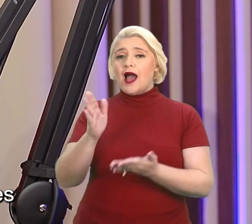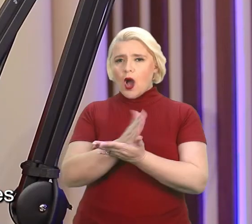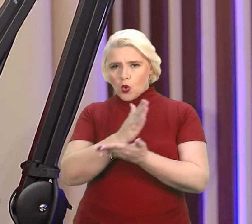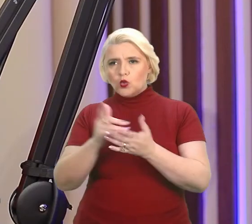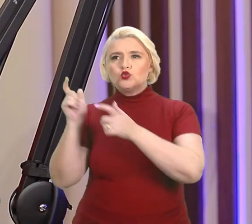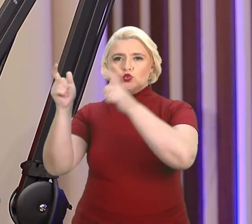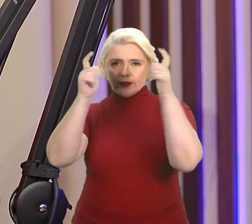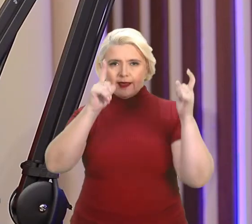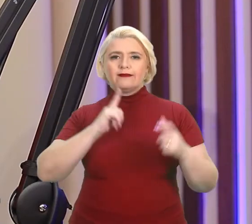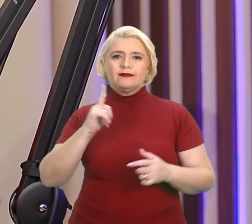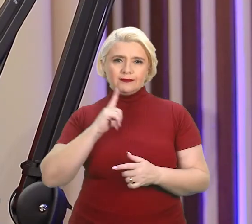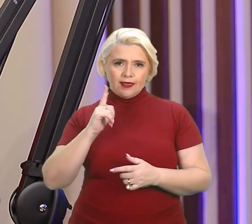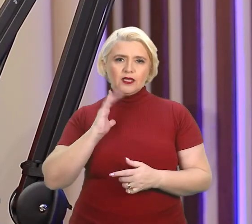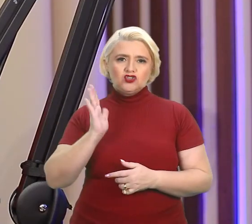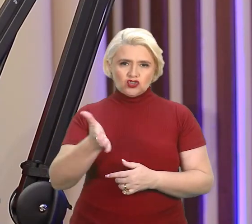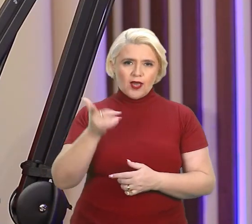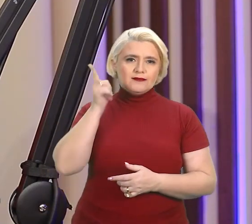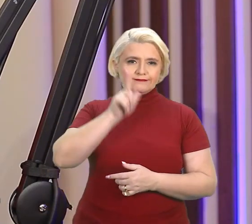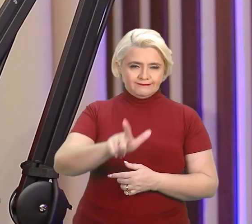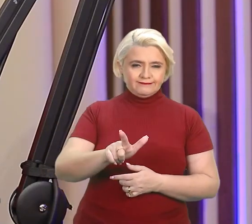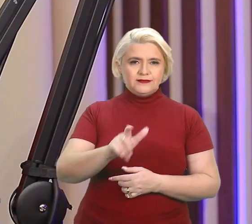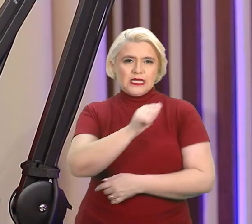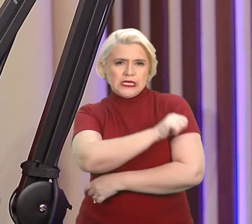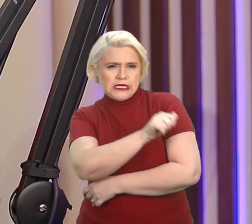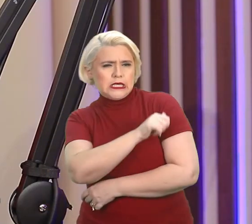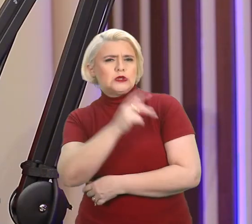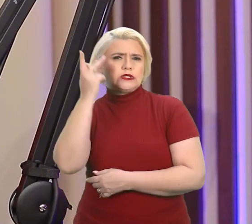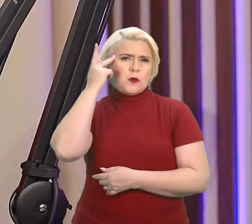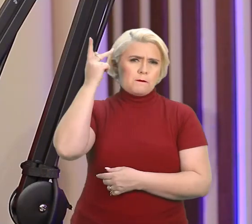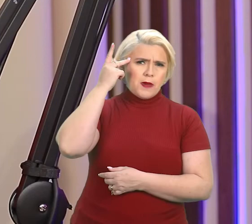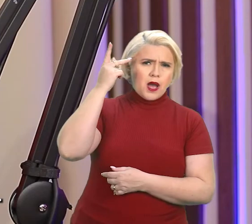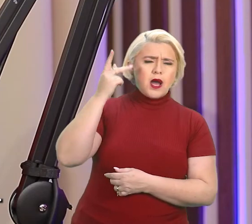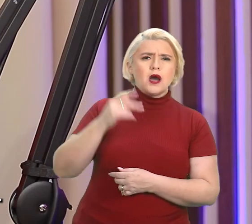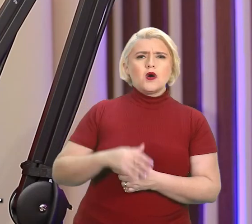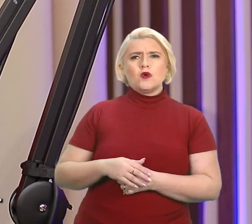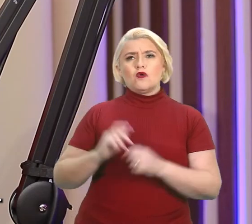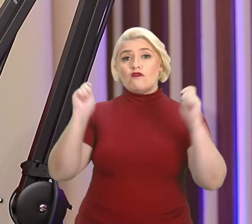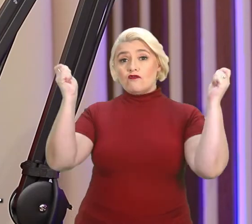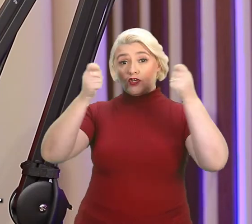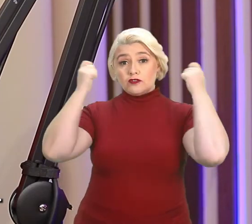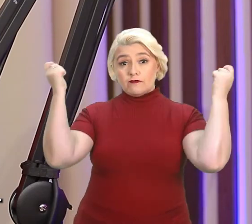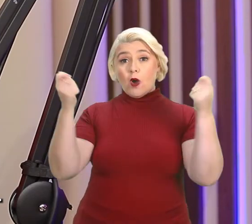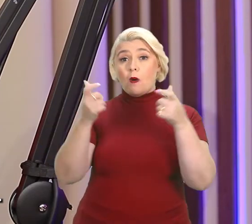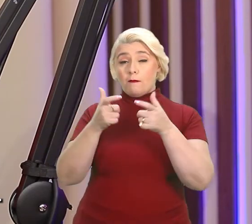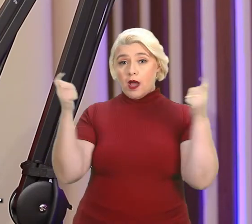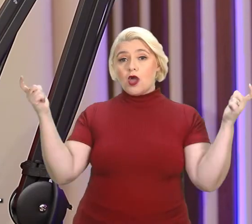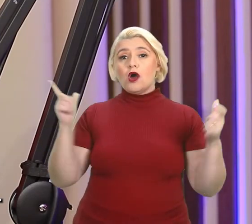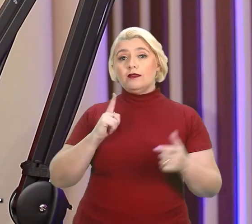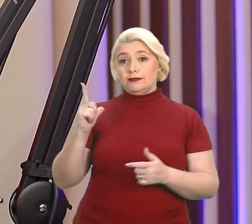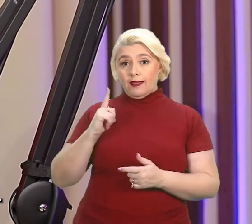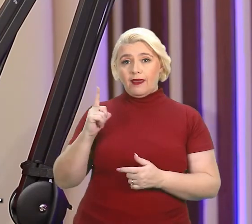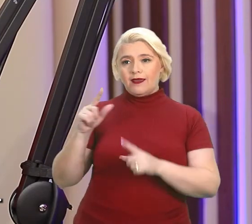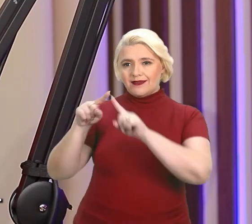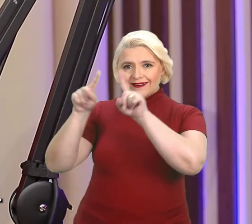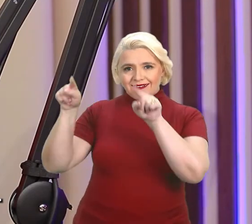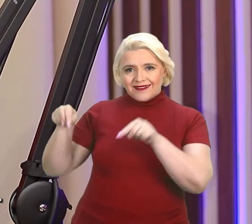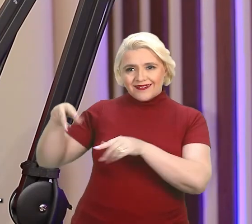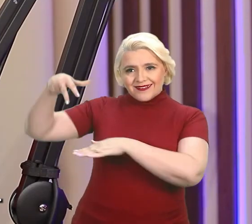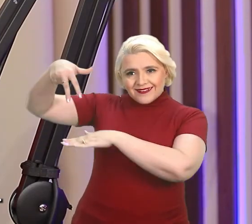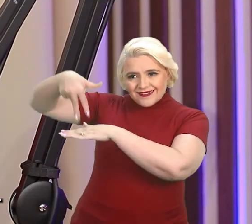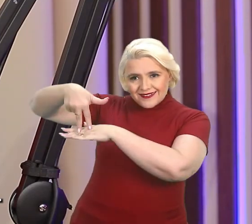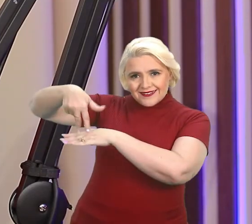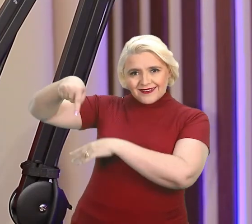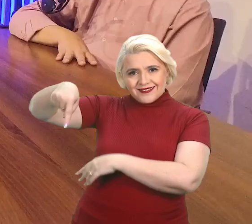Alguns lugares ainda eles já conseguiram. Rio, São Paulo, os festivais grandes, você vê lá no cantinho, tem